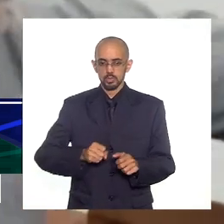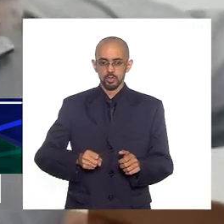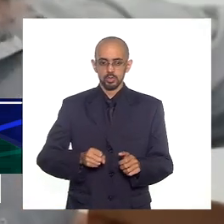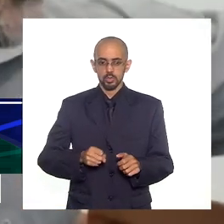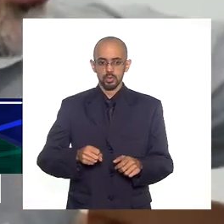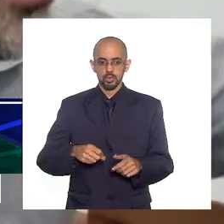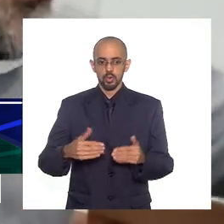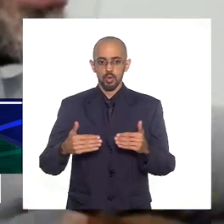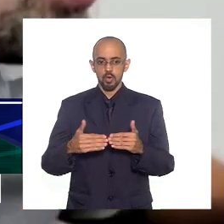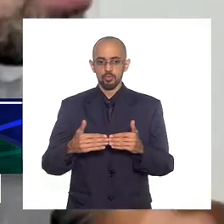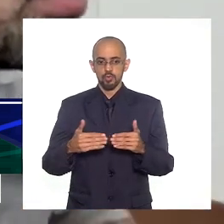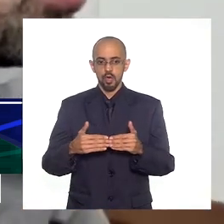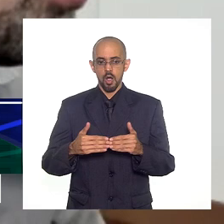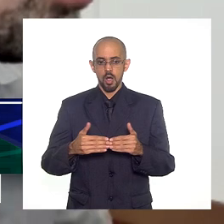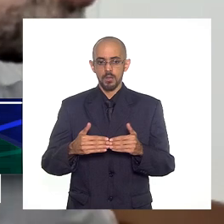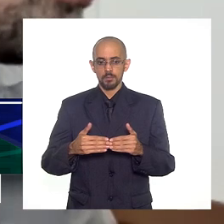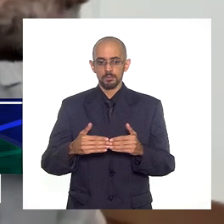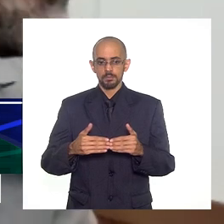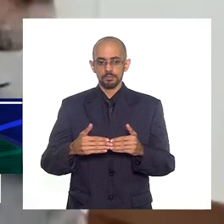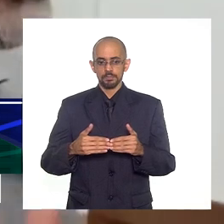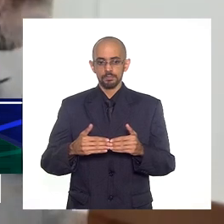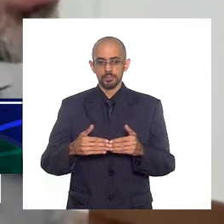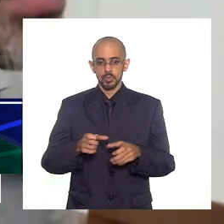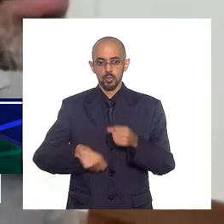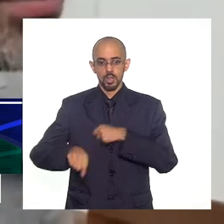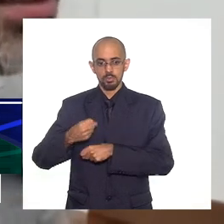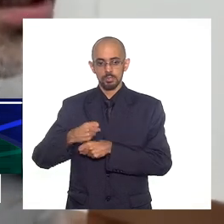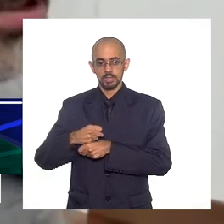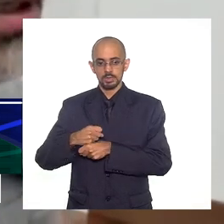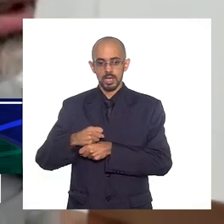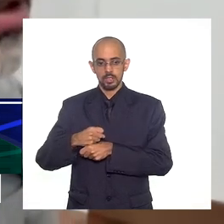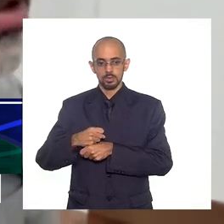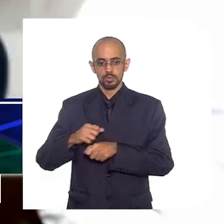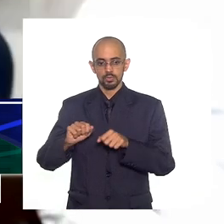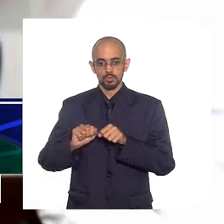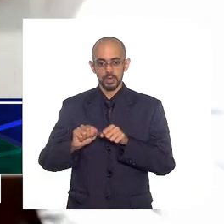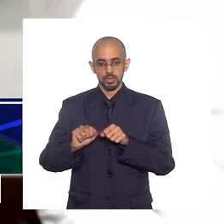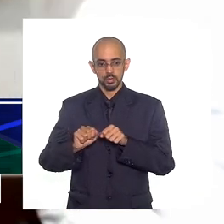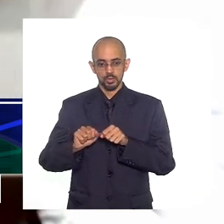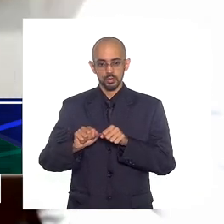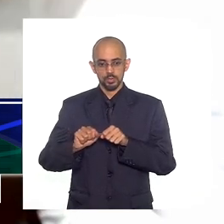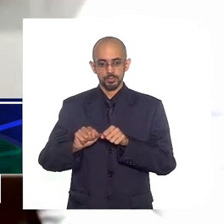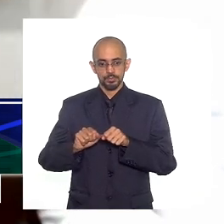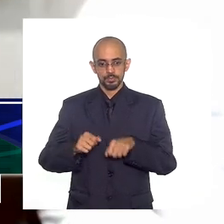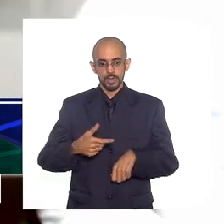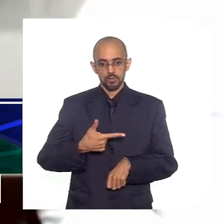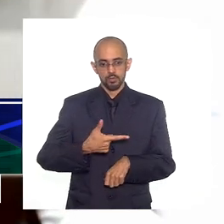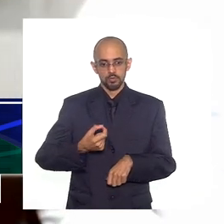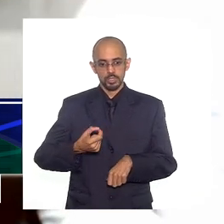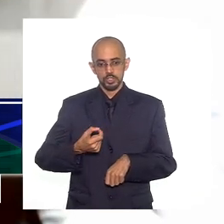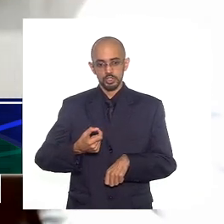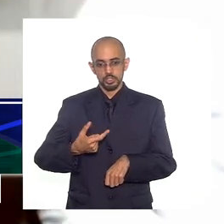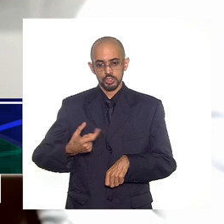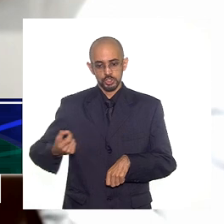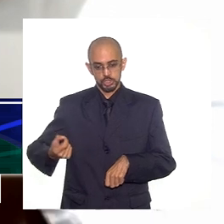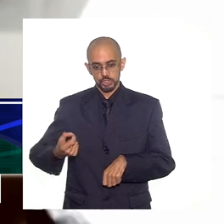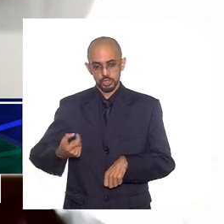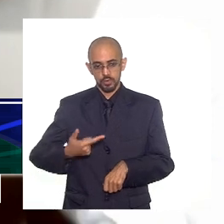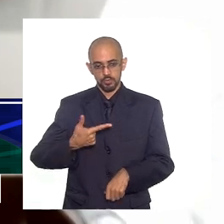financeiro imediatamente anterior com a compensação financeira. 20 com 21, o que, que significa isso?